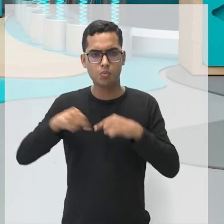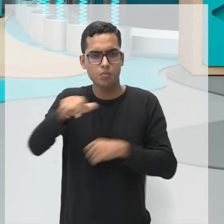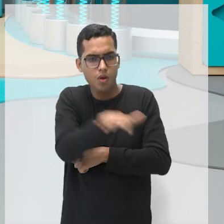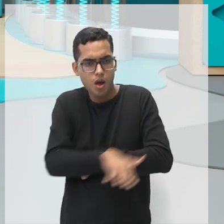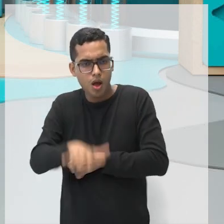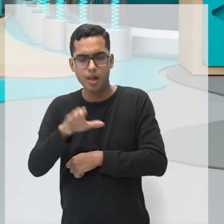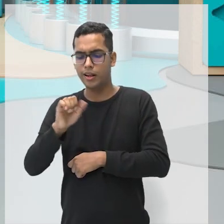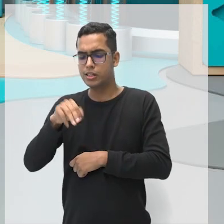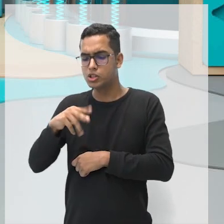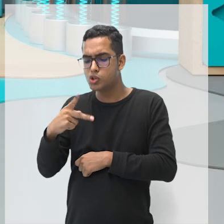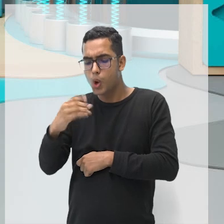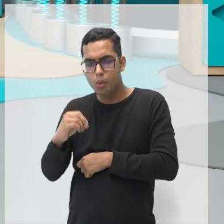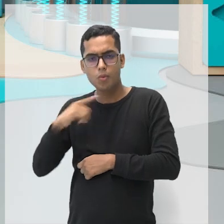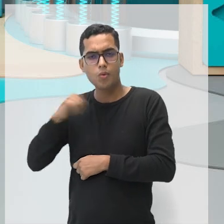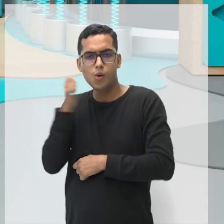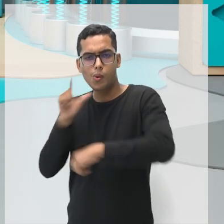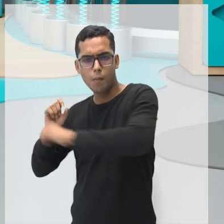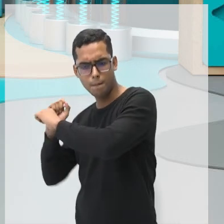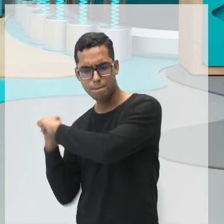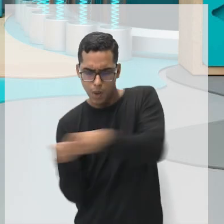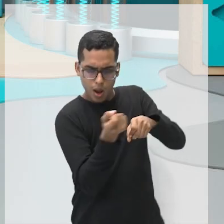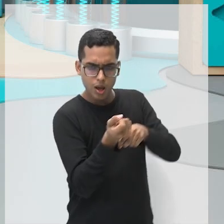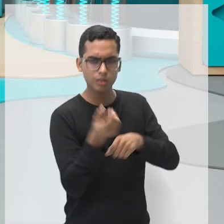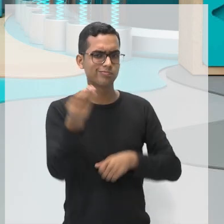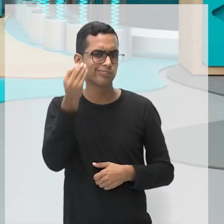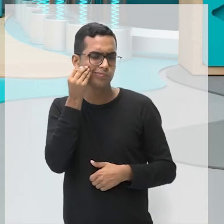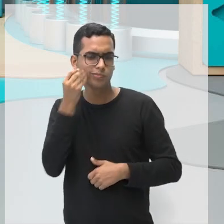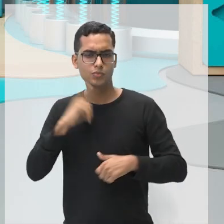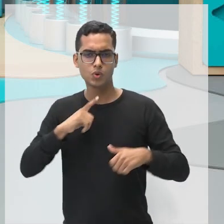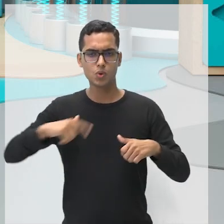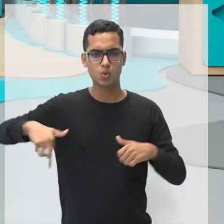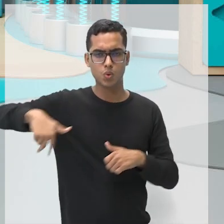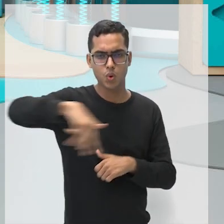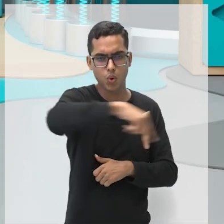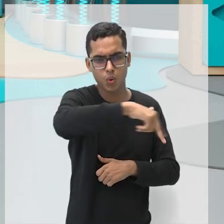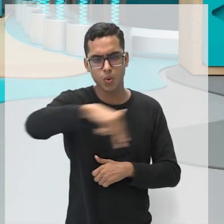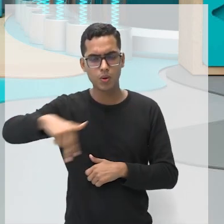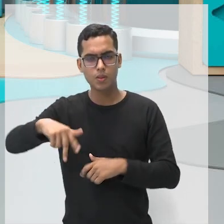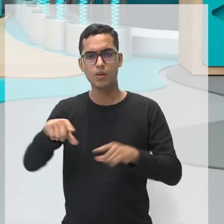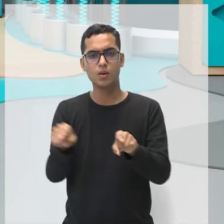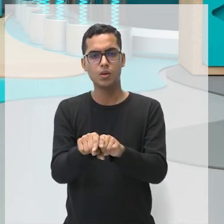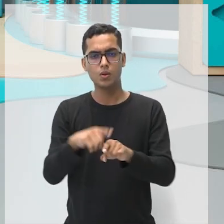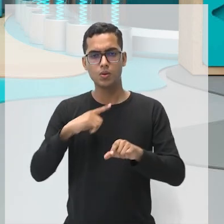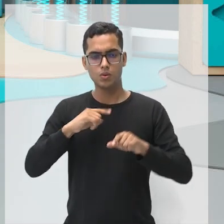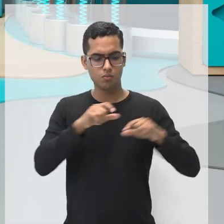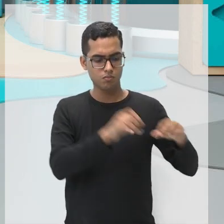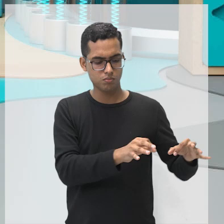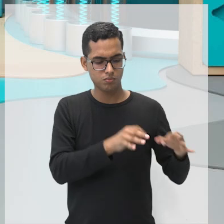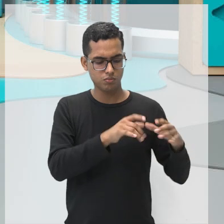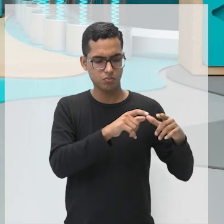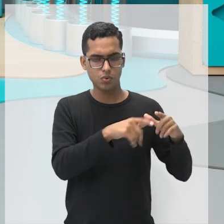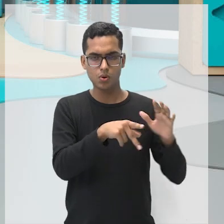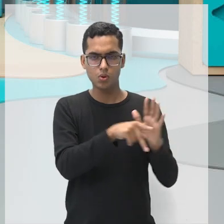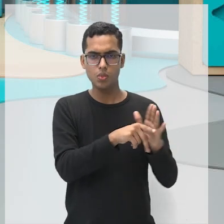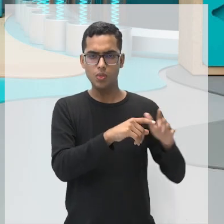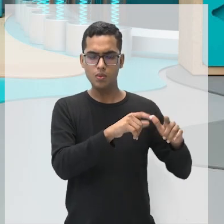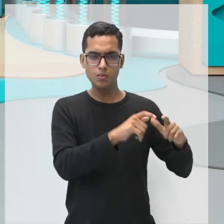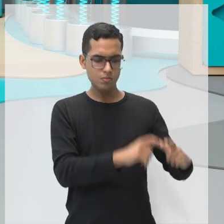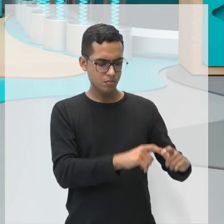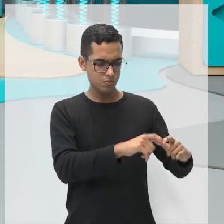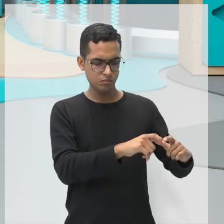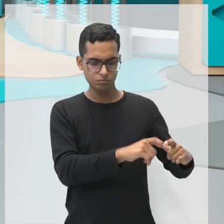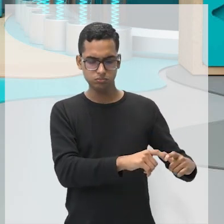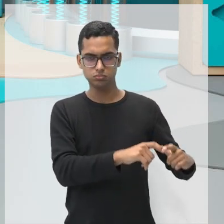possível, para tentar percorrer ali o maior número de vezes as bases ou a maior distância